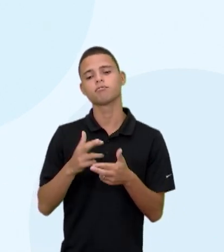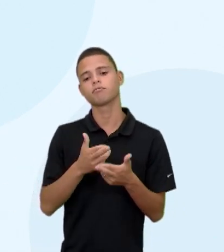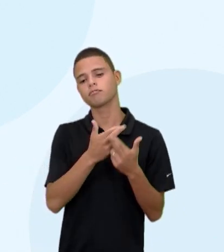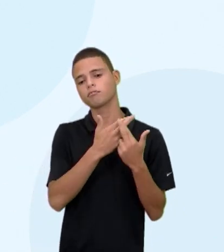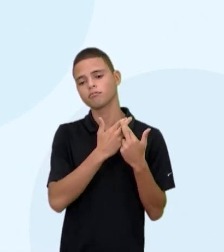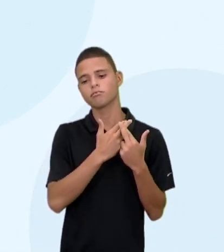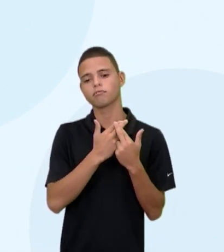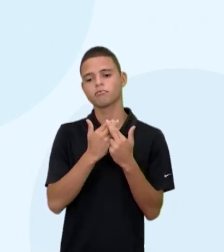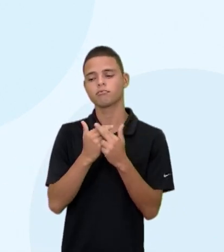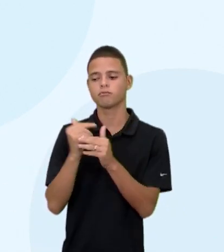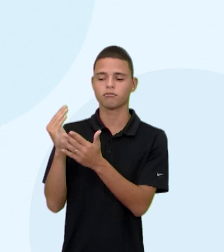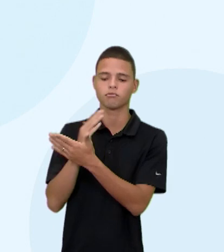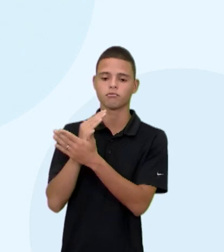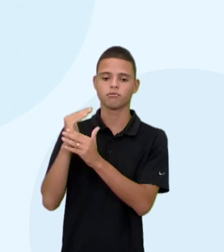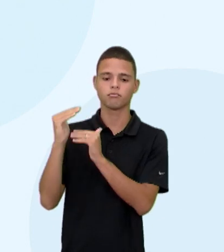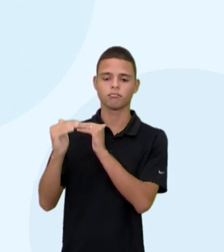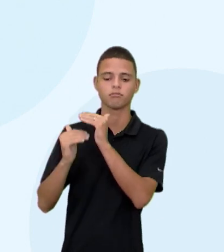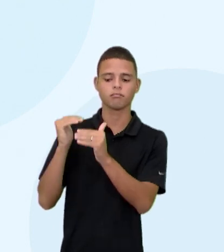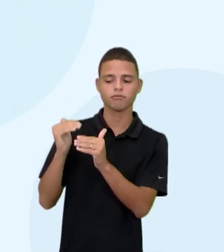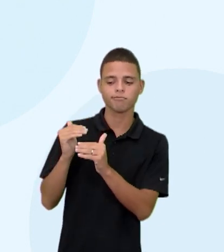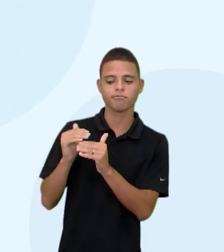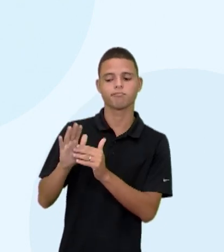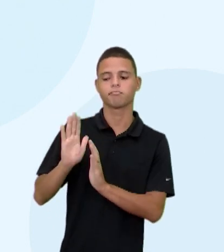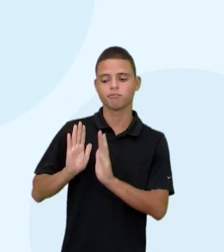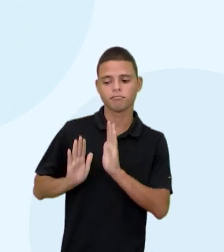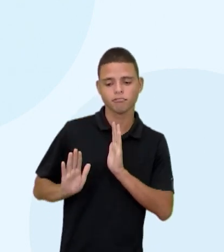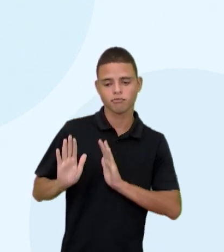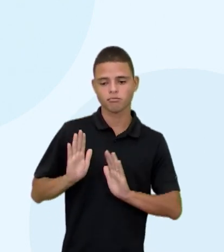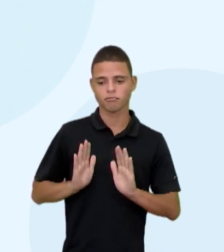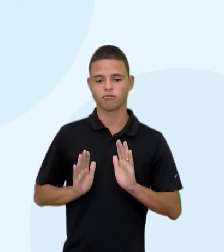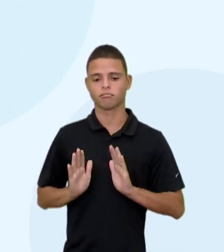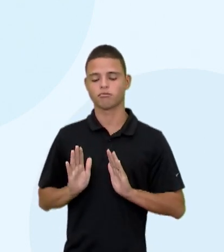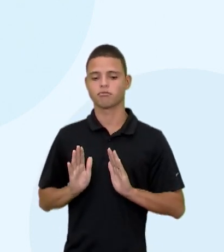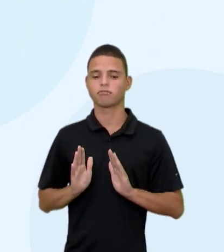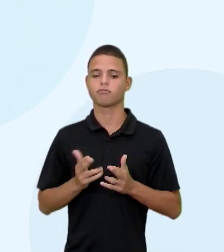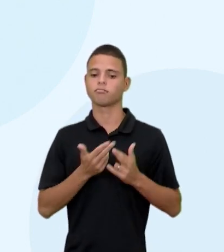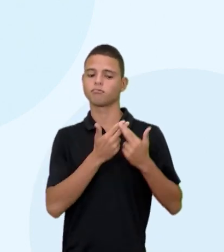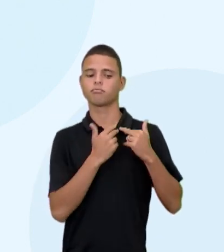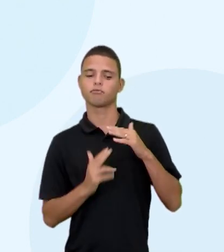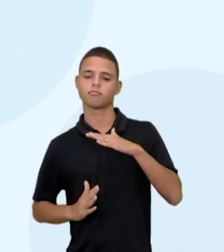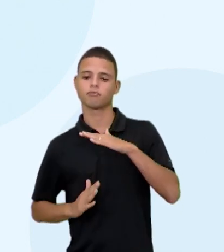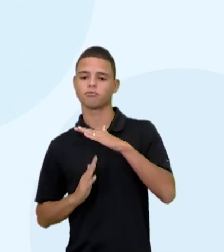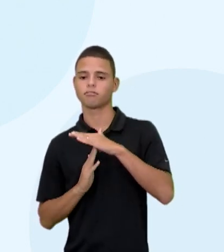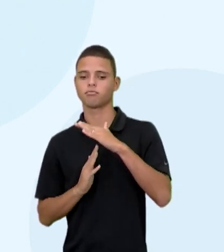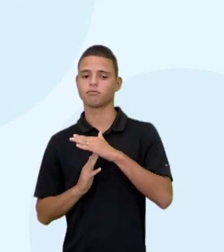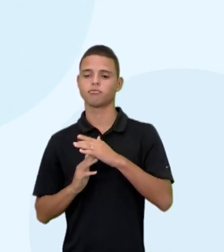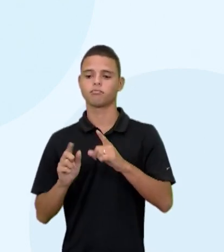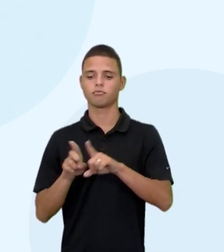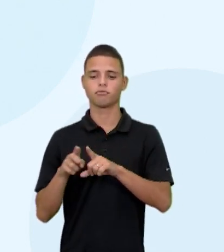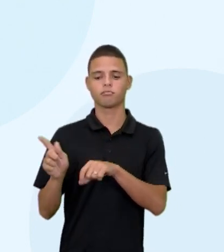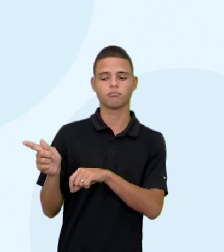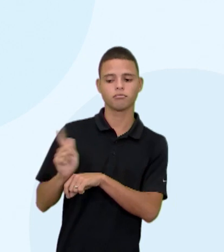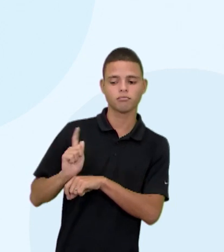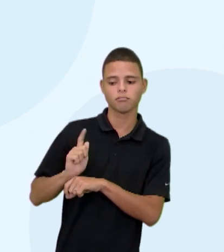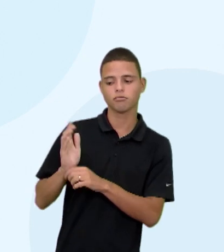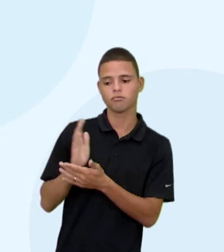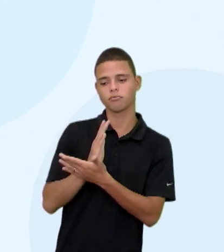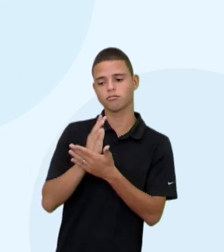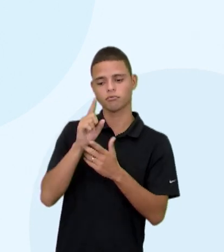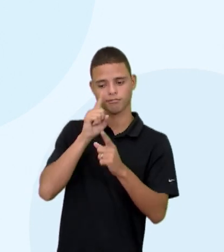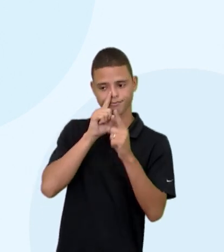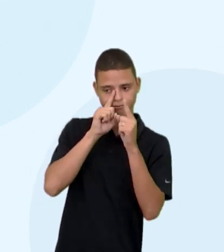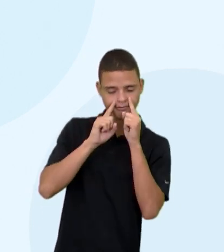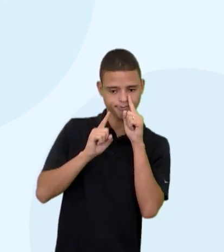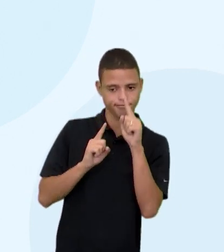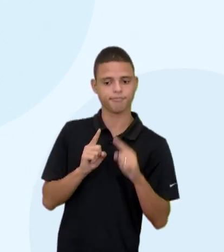os avanços ocorrem com cautela, prudência, limites e gestão de riscos. Aí que